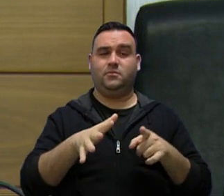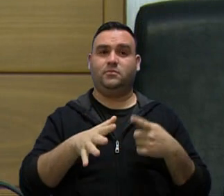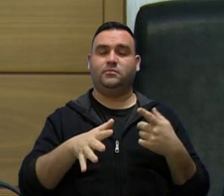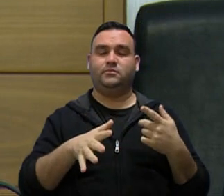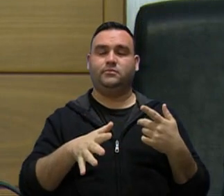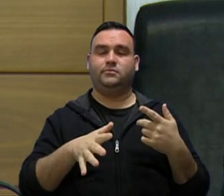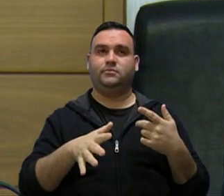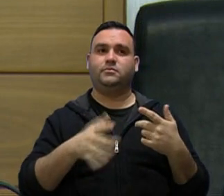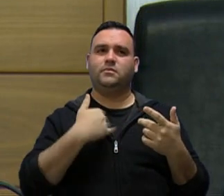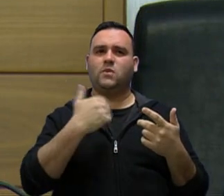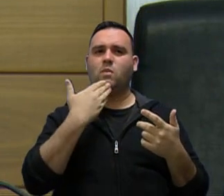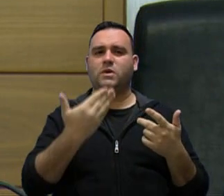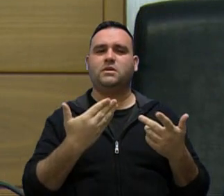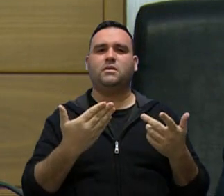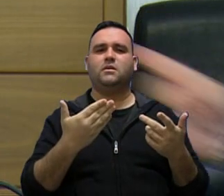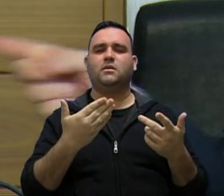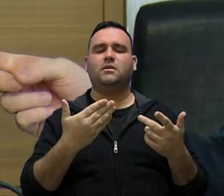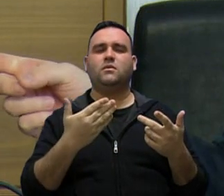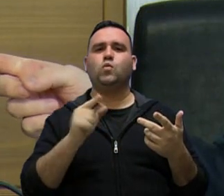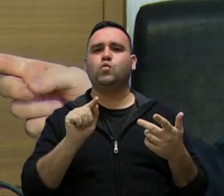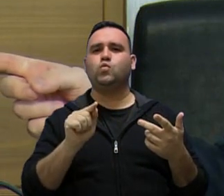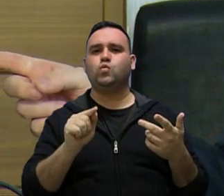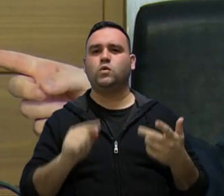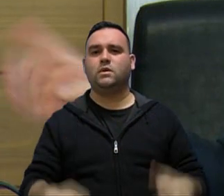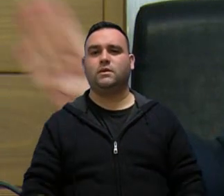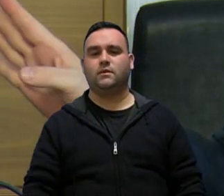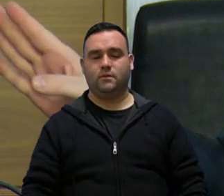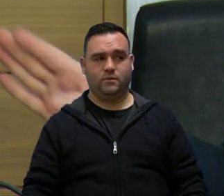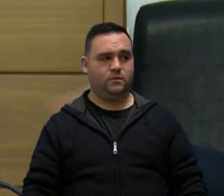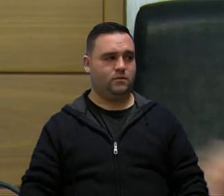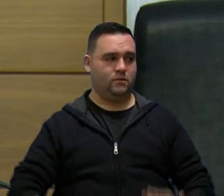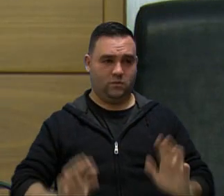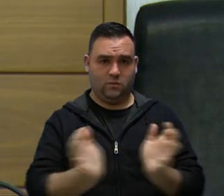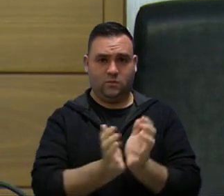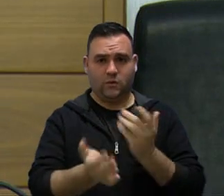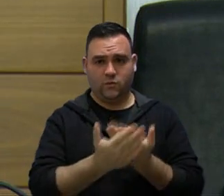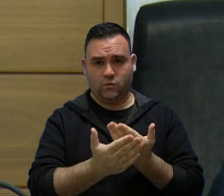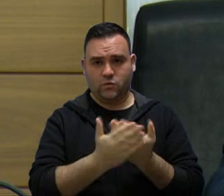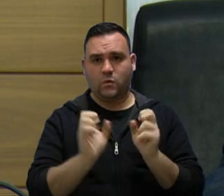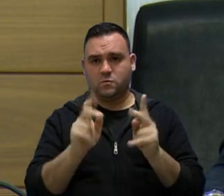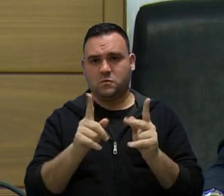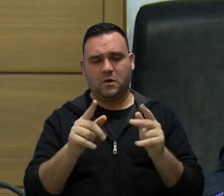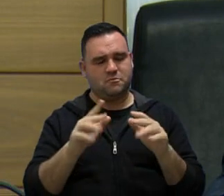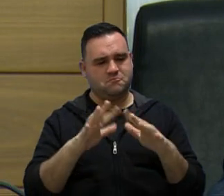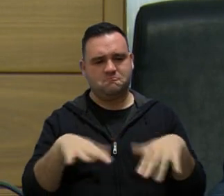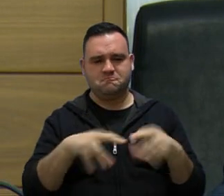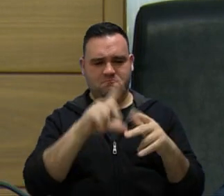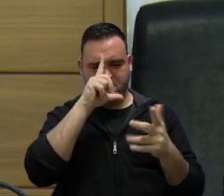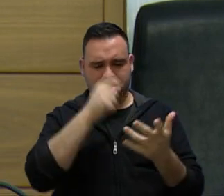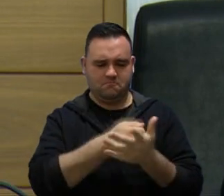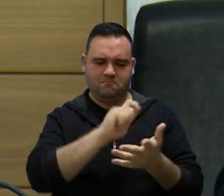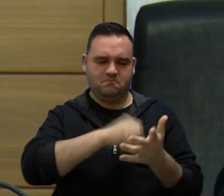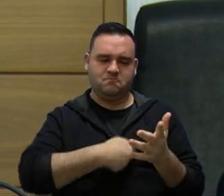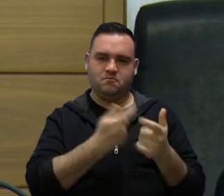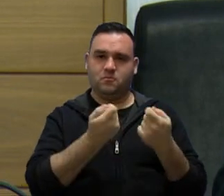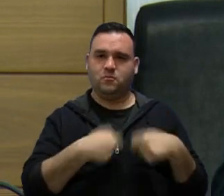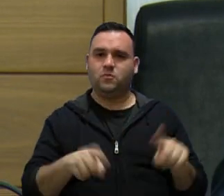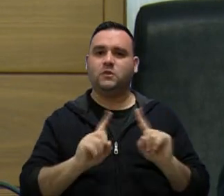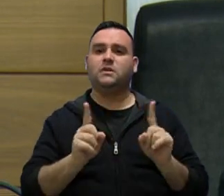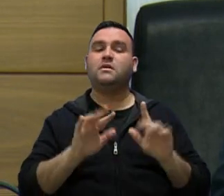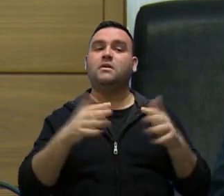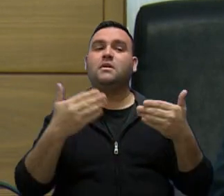pública é eu peço o quê que vai sua comissão ah então tá bom então vocês não precisam assinar